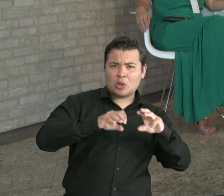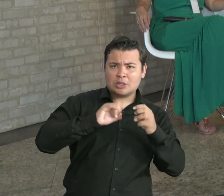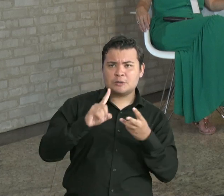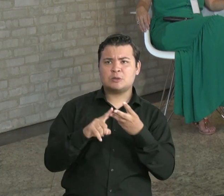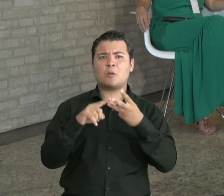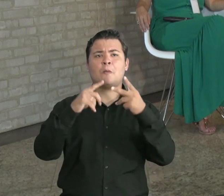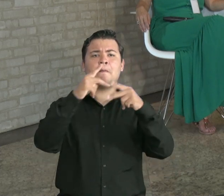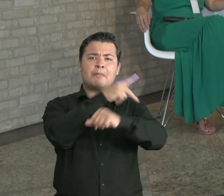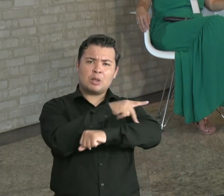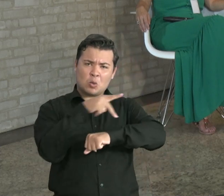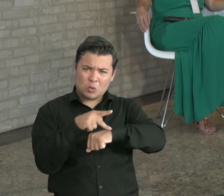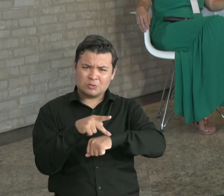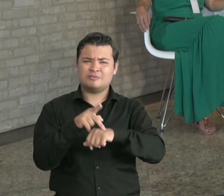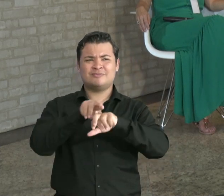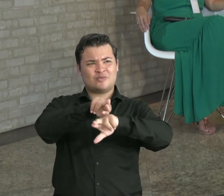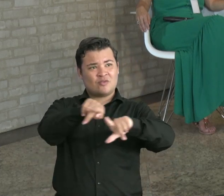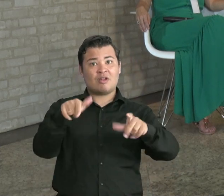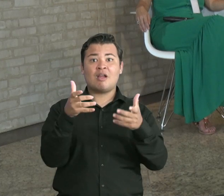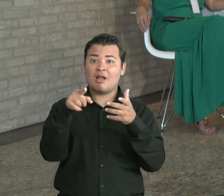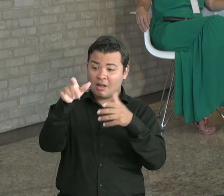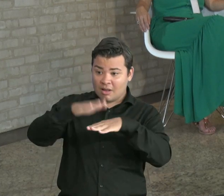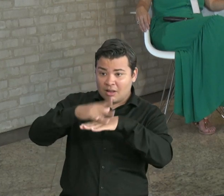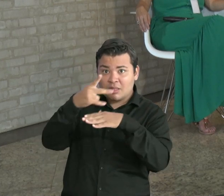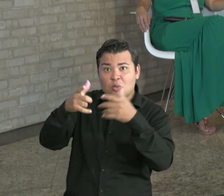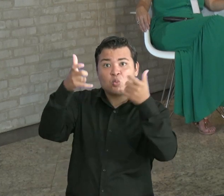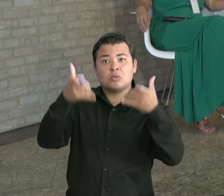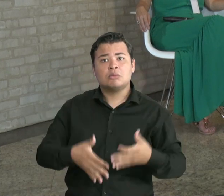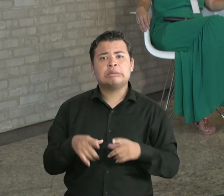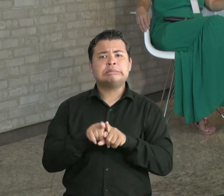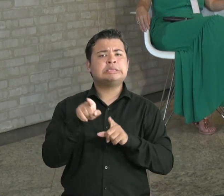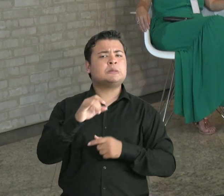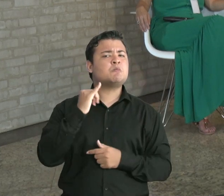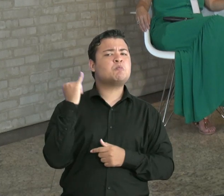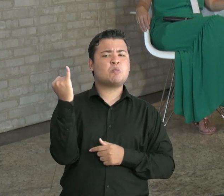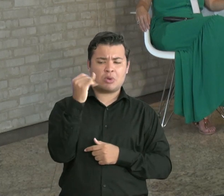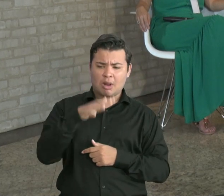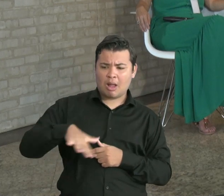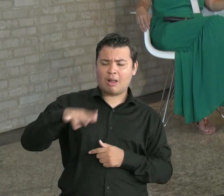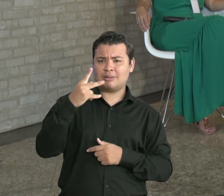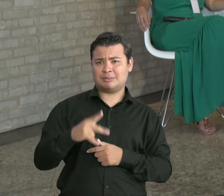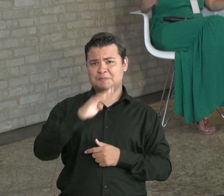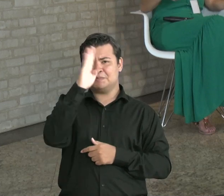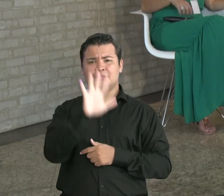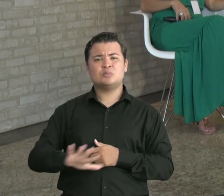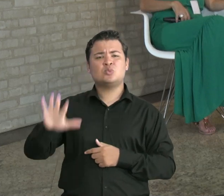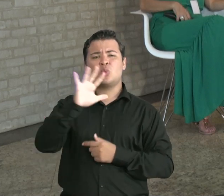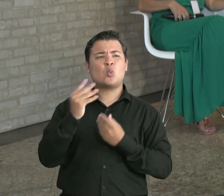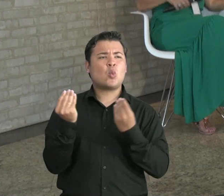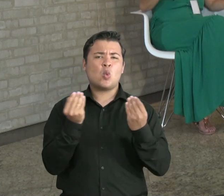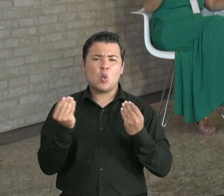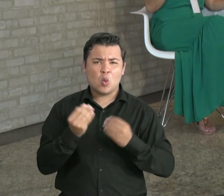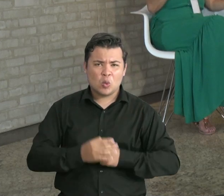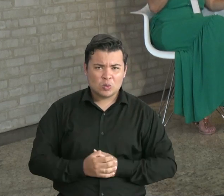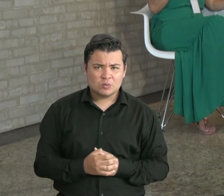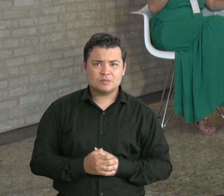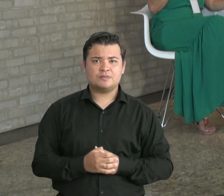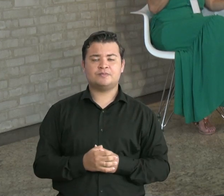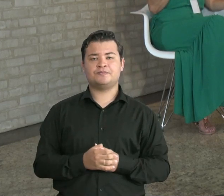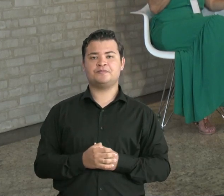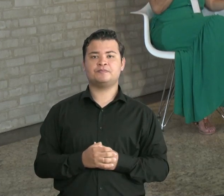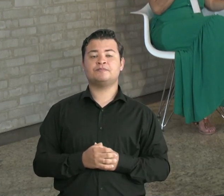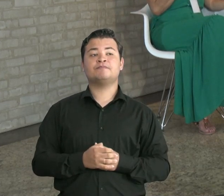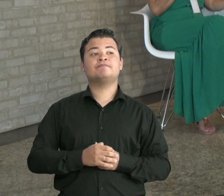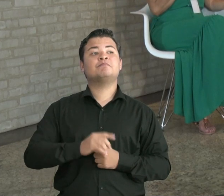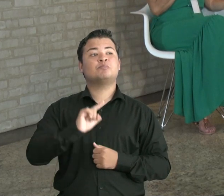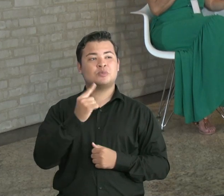pedagogia. Queria que a senhora falasse um pouco disso também, e como que isso é importante para a nossa realidade aqui no Brasil. Bom, primeiramente,